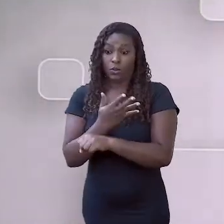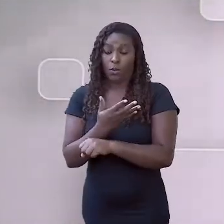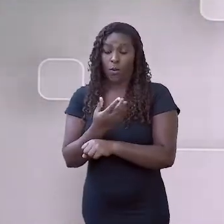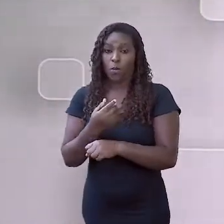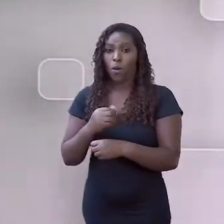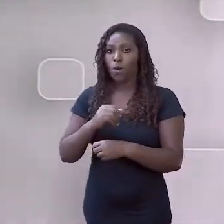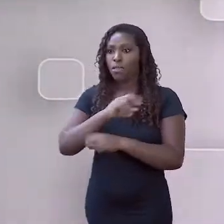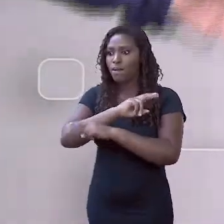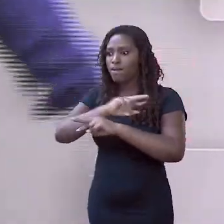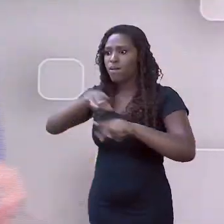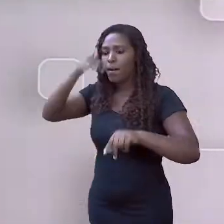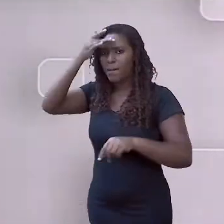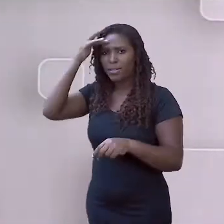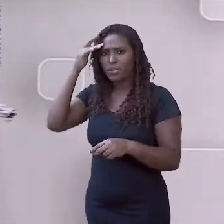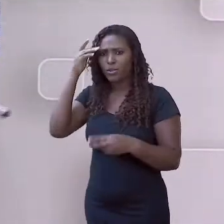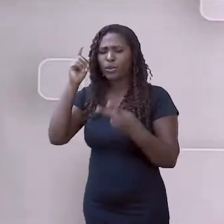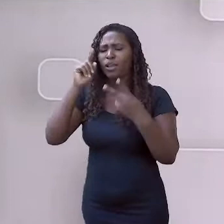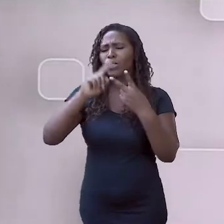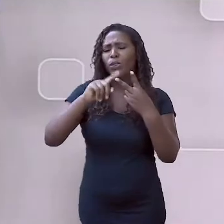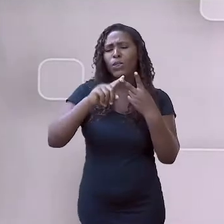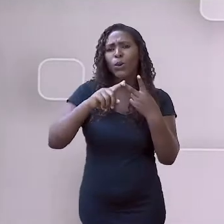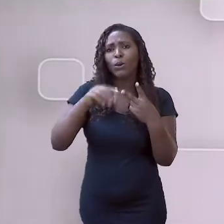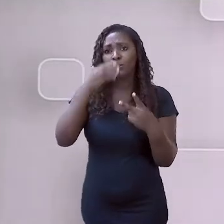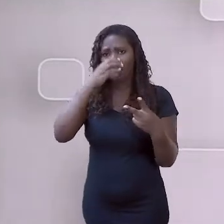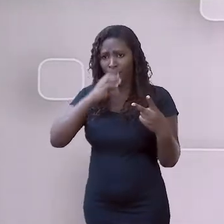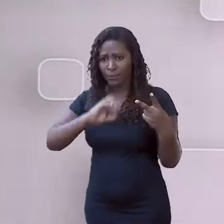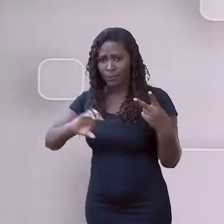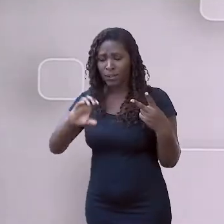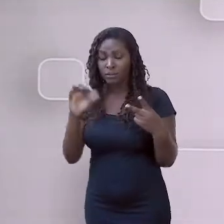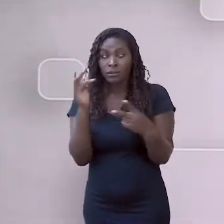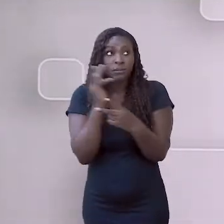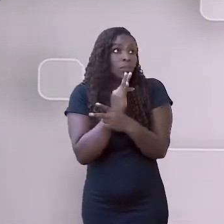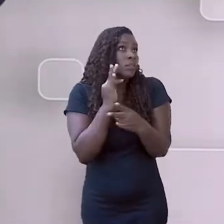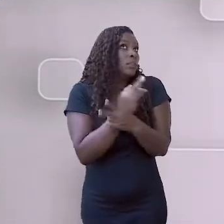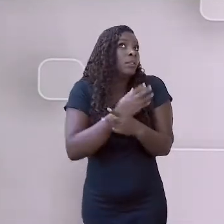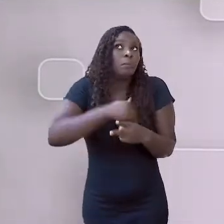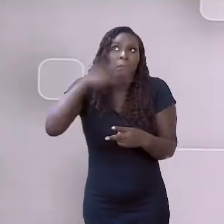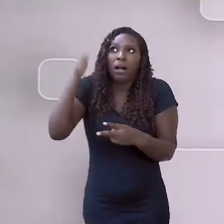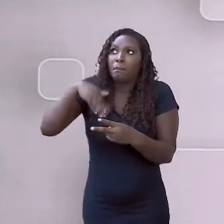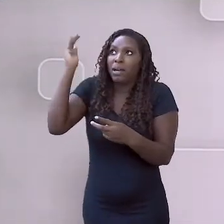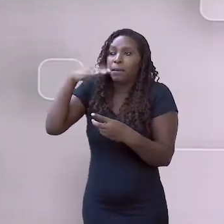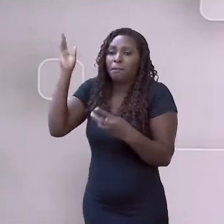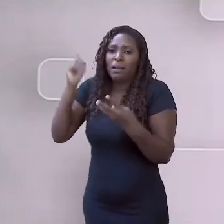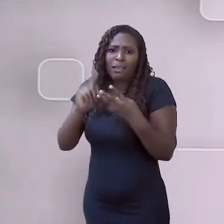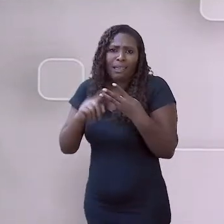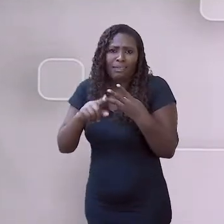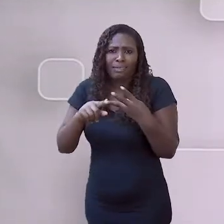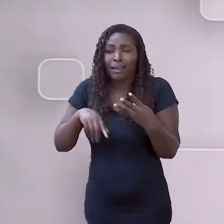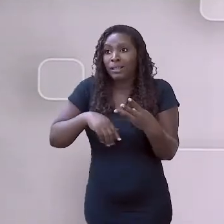3 mais. E aí eu vou dizer assim, o que isso tem a ver com a nossa aula?